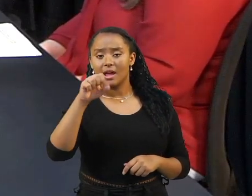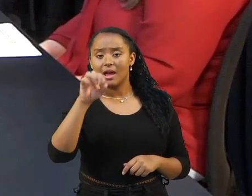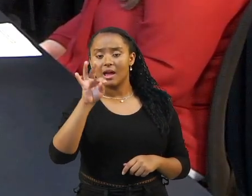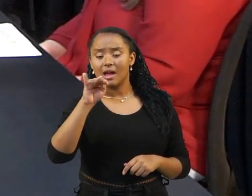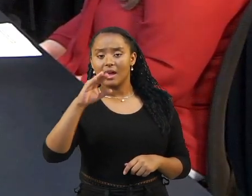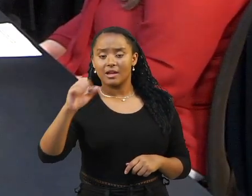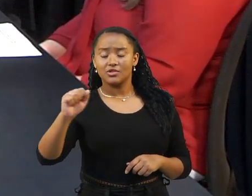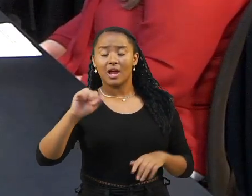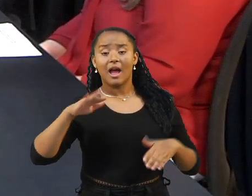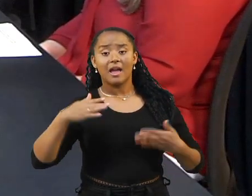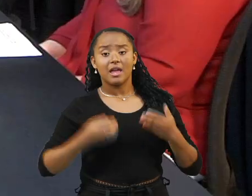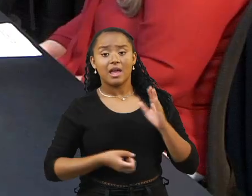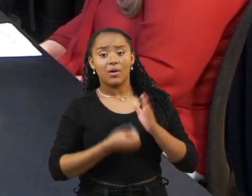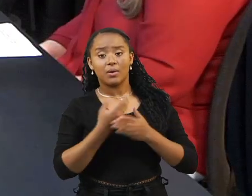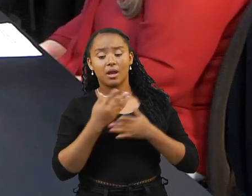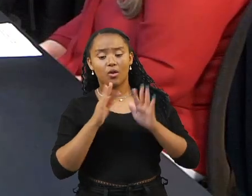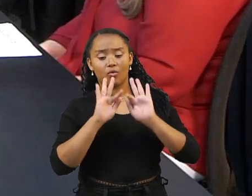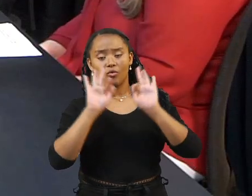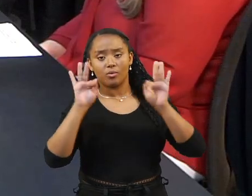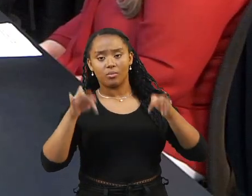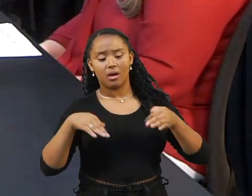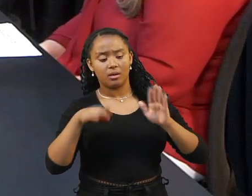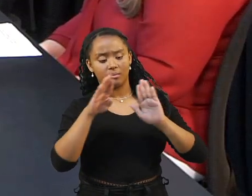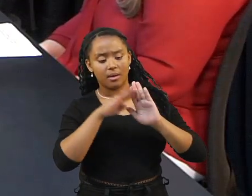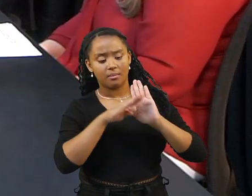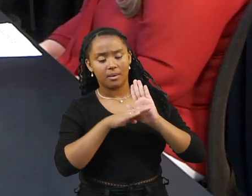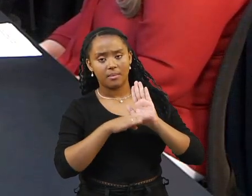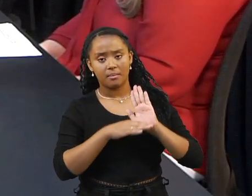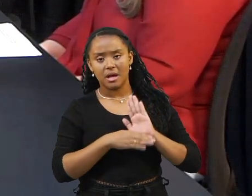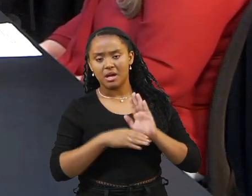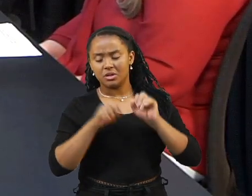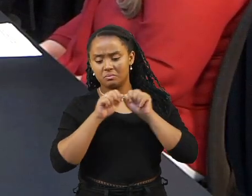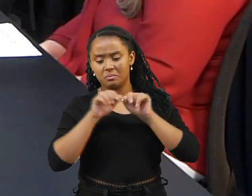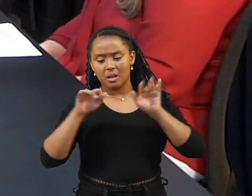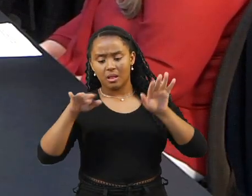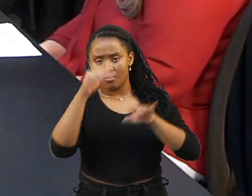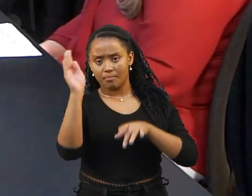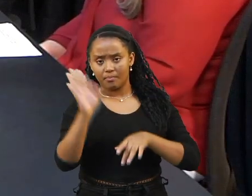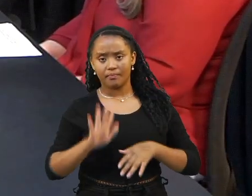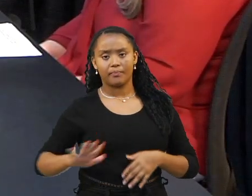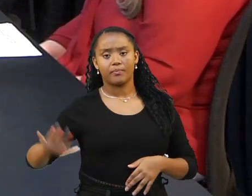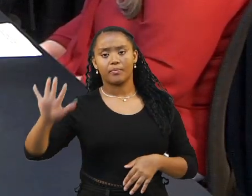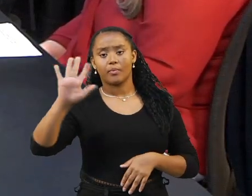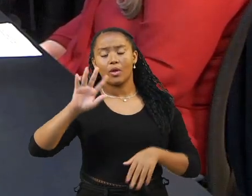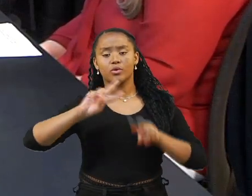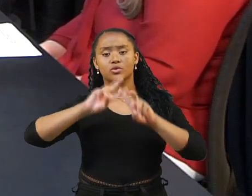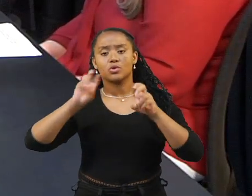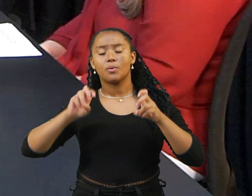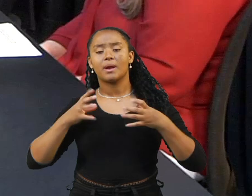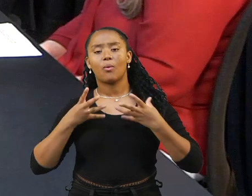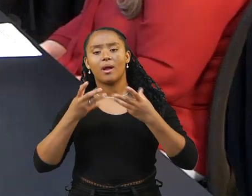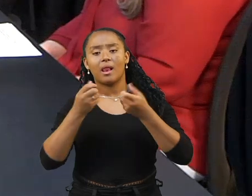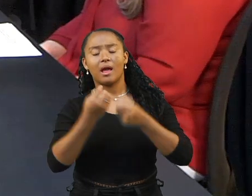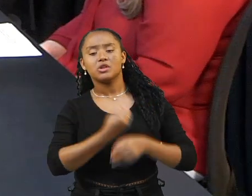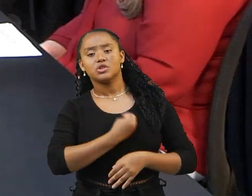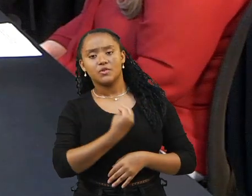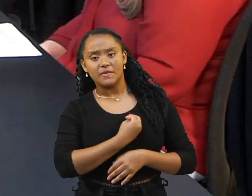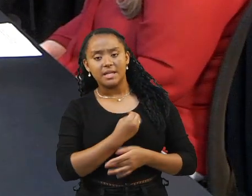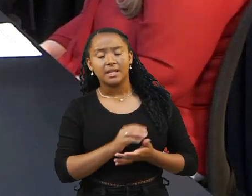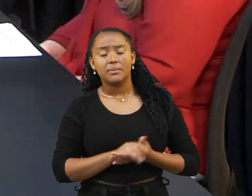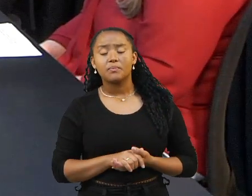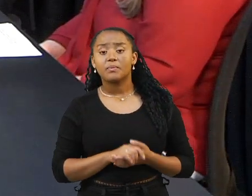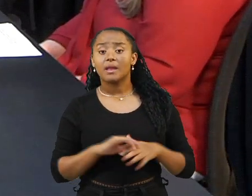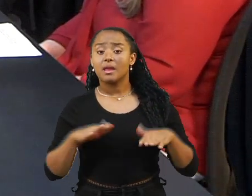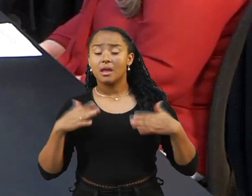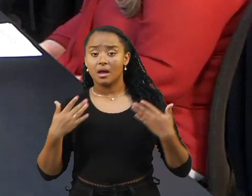elas têm? Aí eu fiz um questionário, que ele já é tabulado para o Brasil, de qualidade de vida.